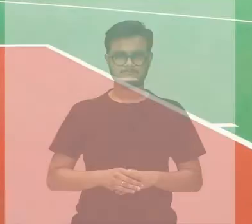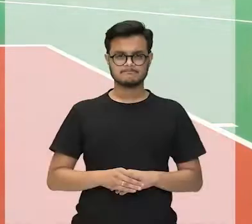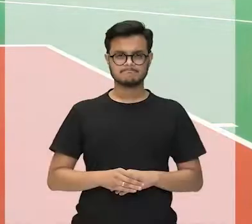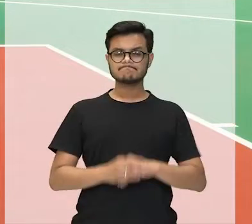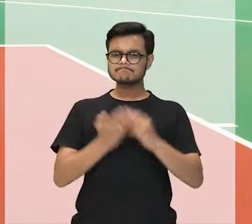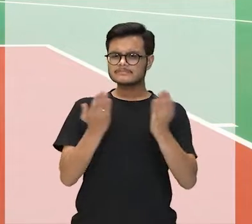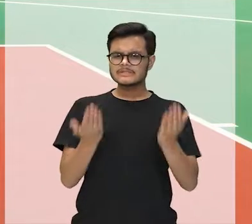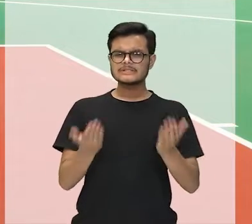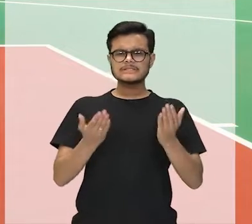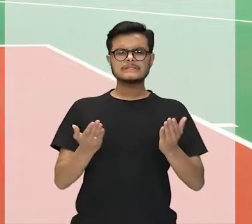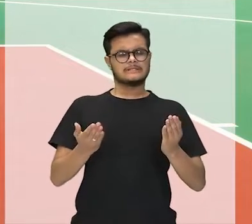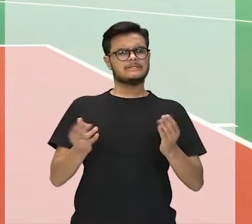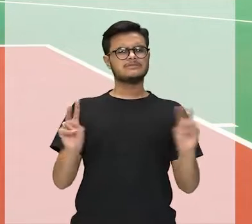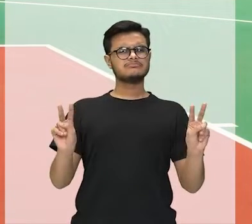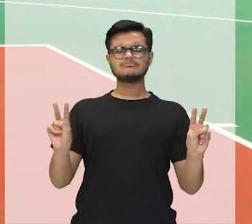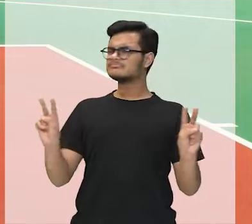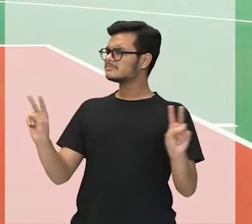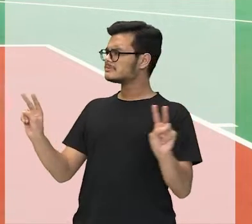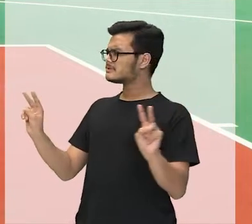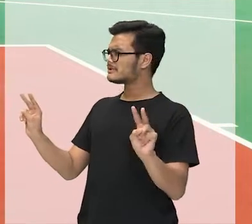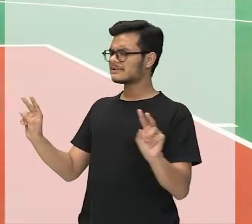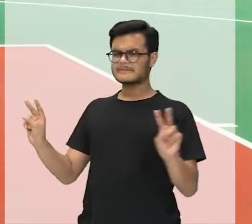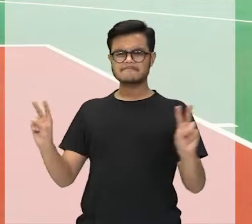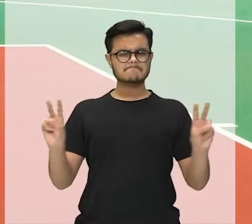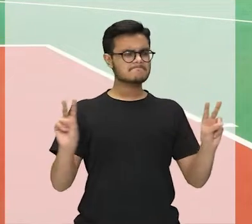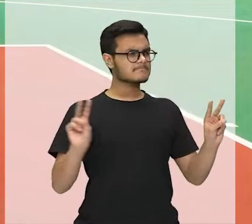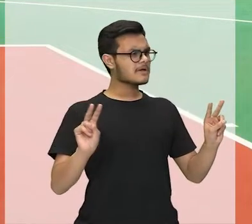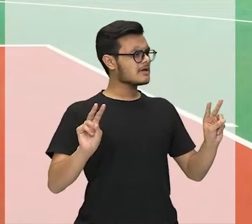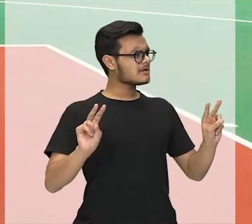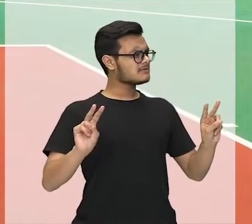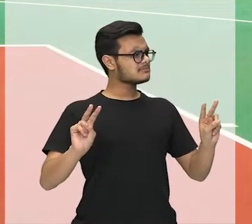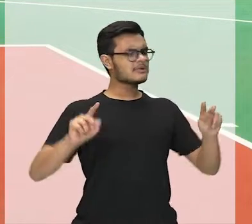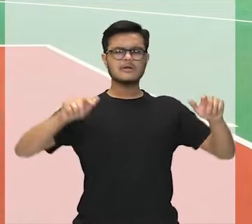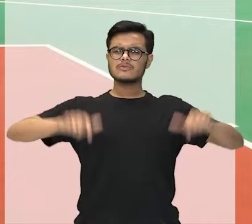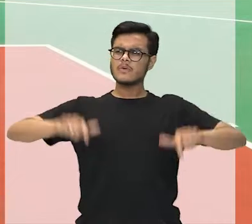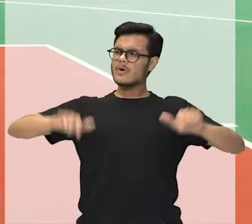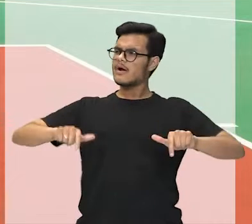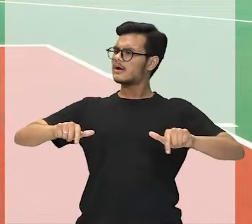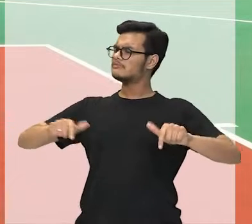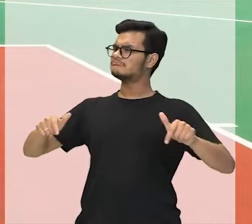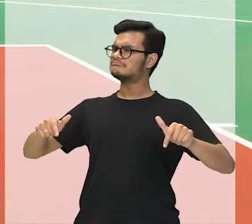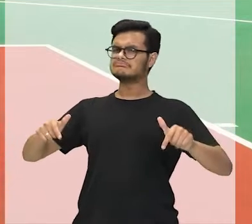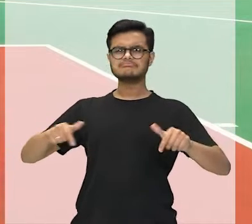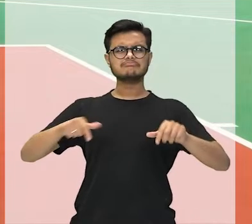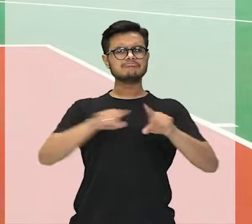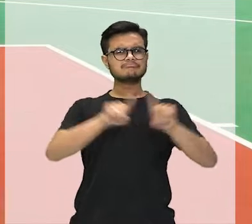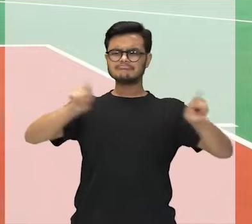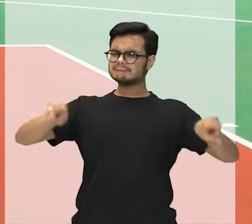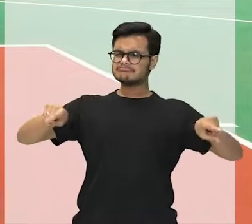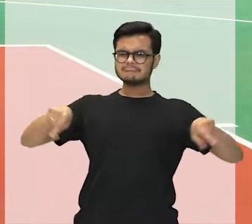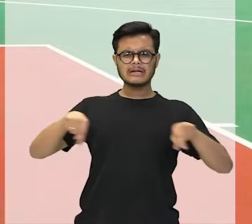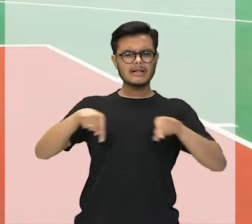Então, eu já peço que vocês observem aqui o nosso cenário. Estamos nessa quadra poliesportiva